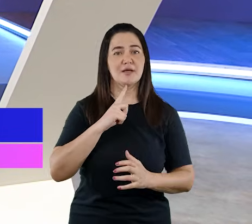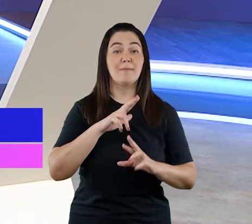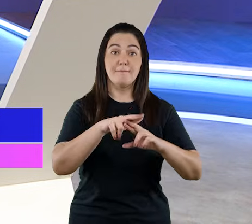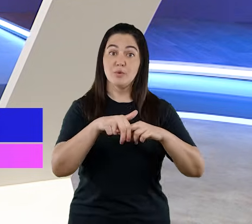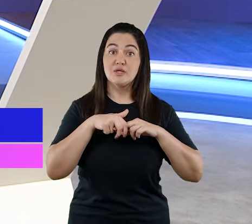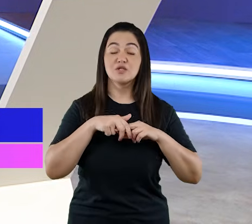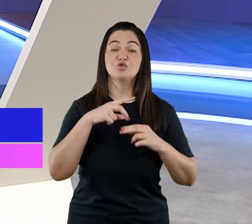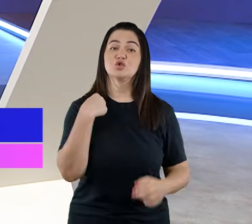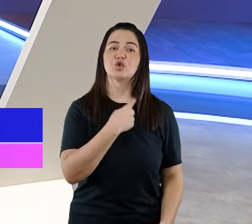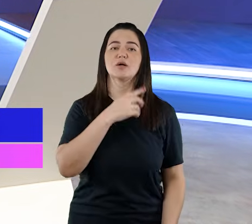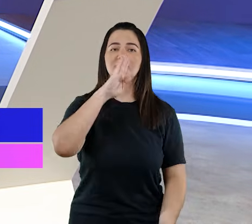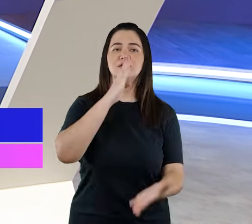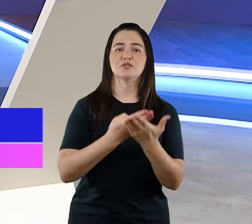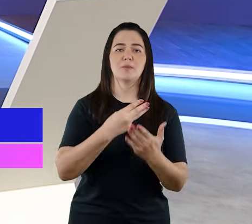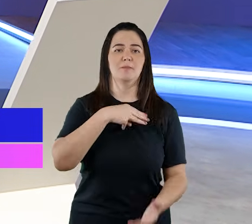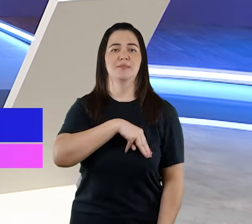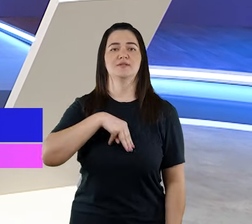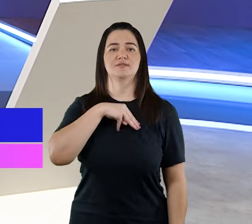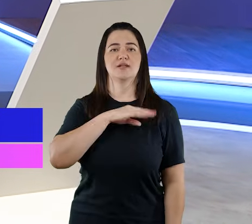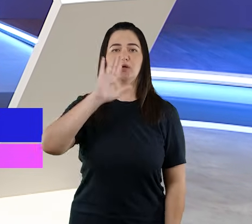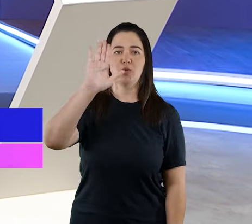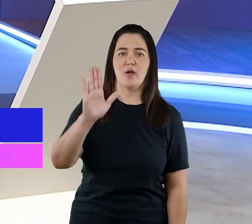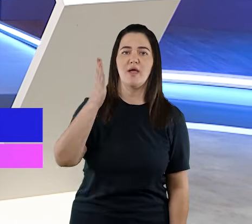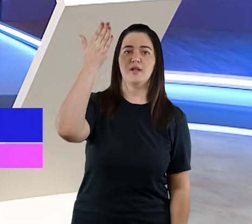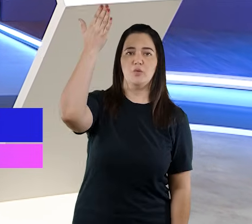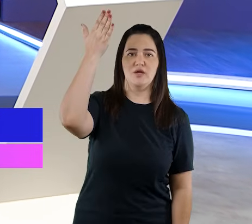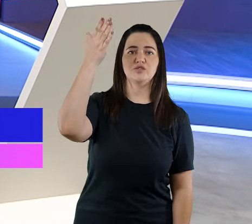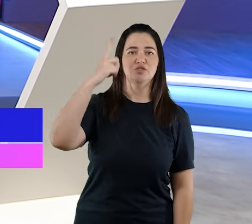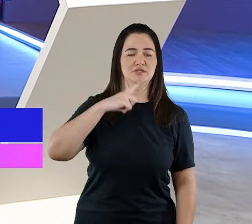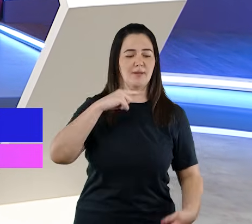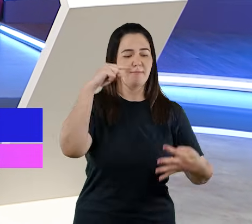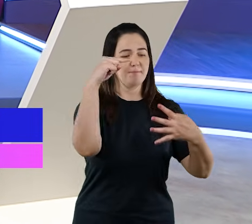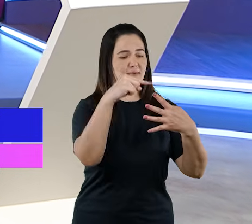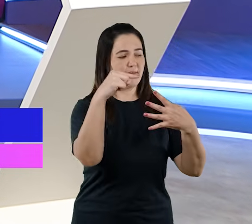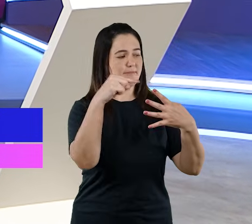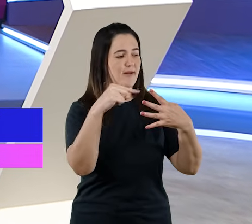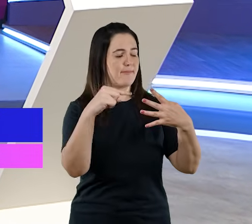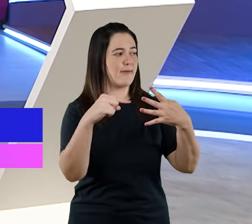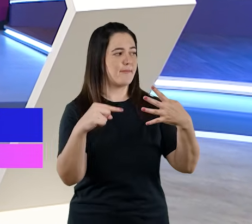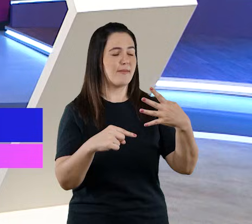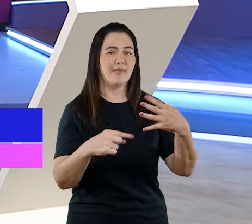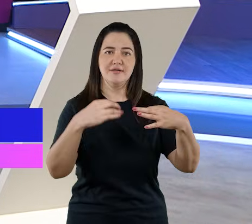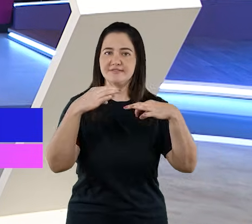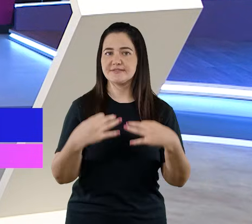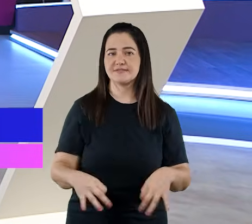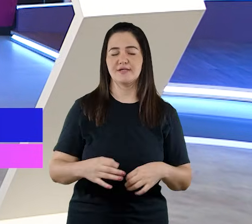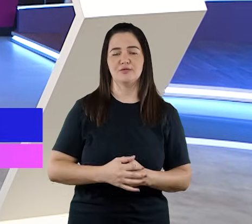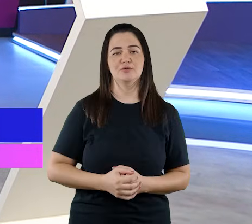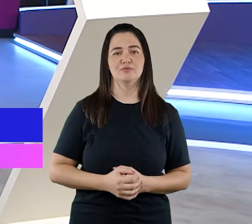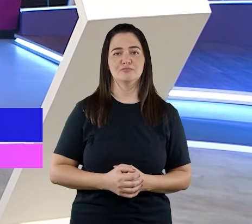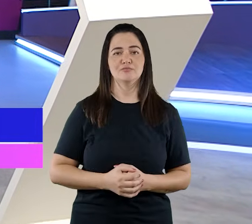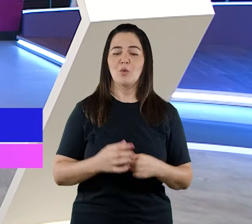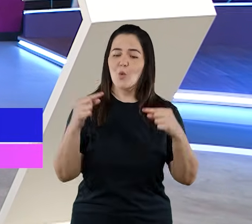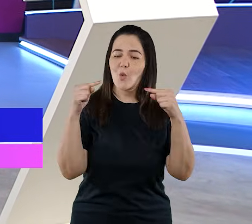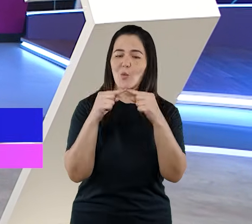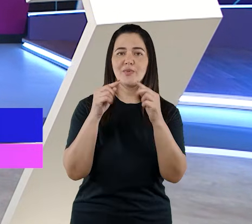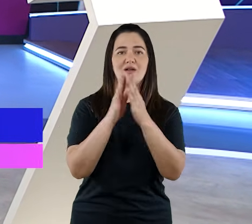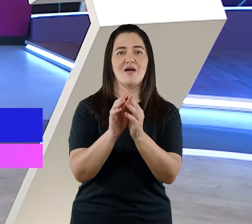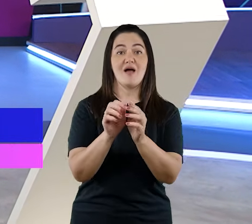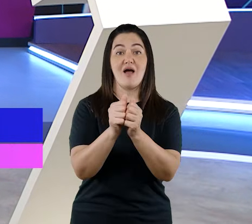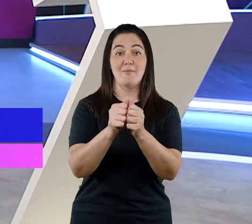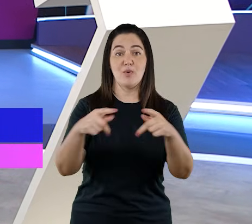O ministério de Ellen White cumpre convincentemente essa descrição